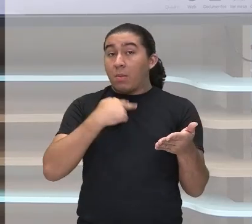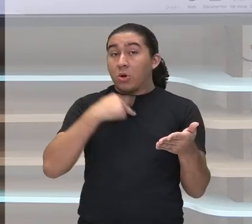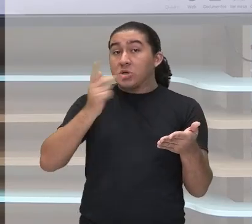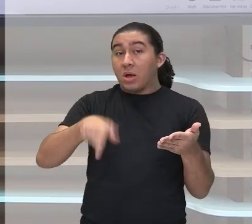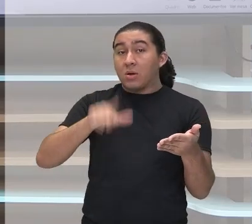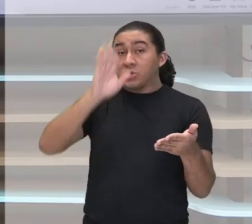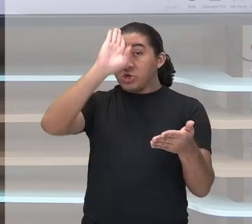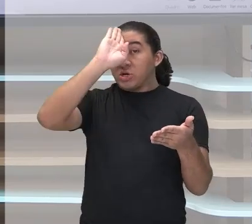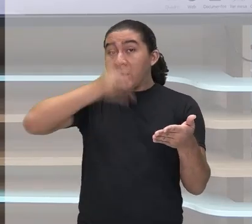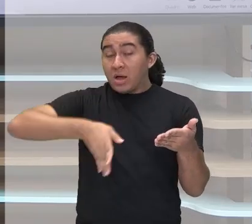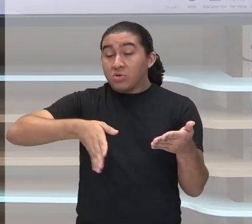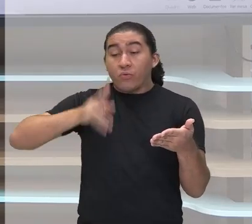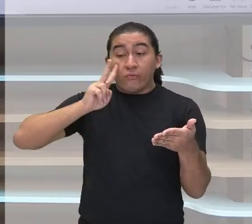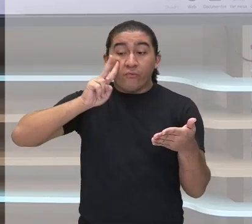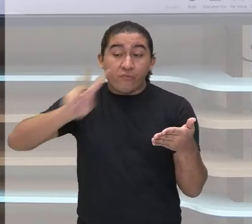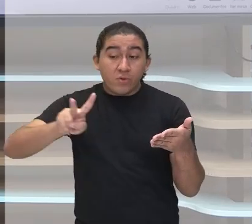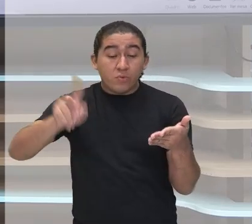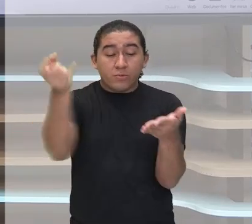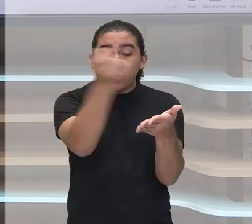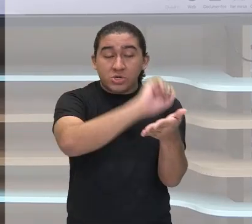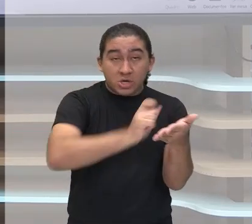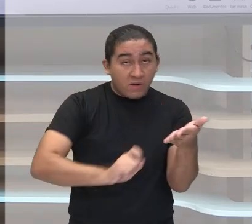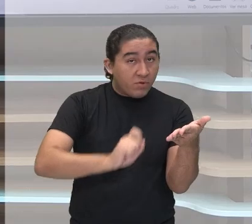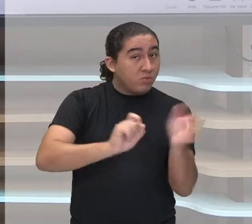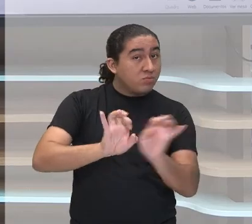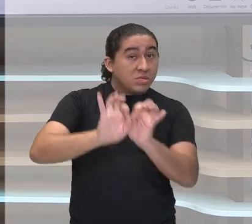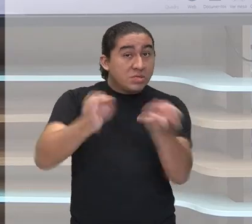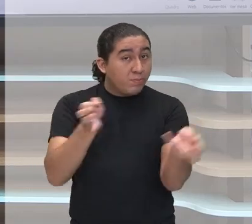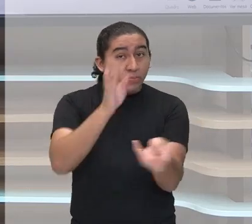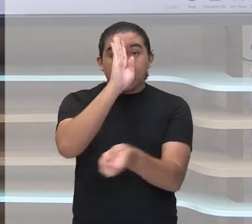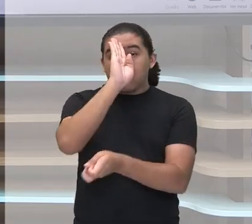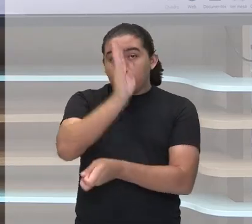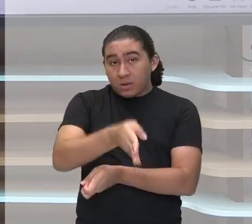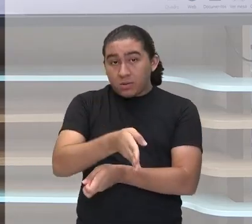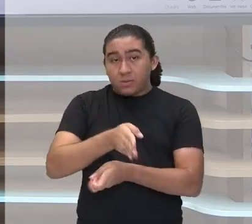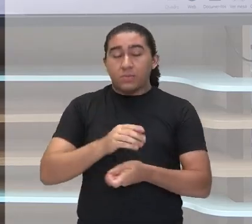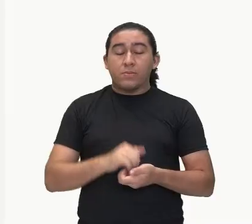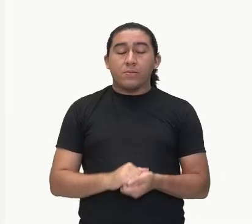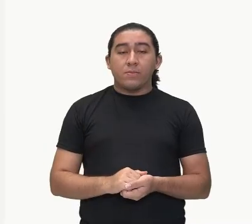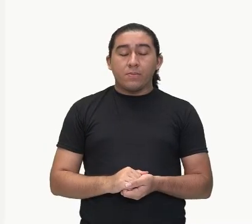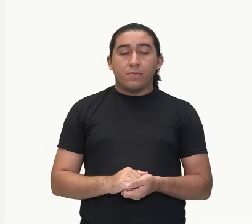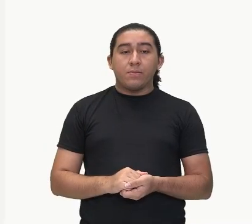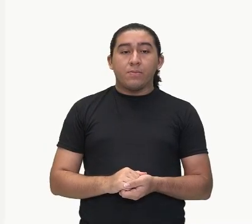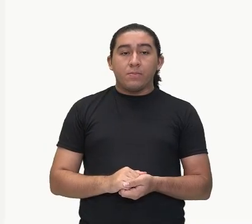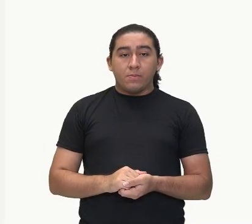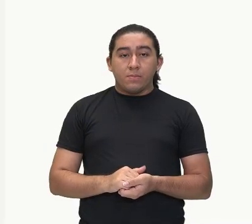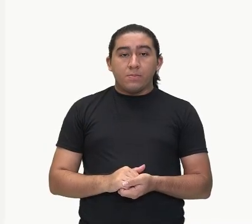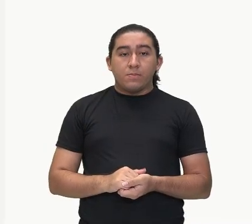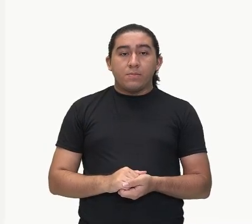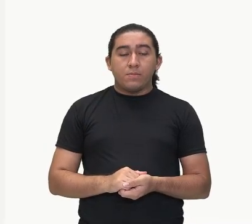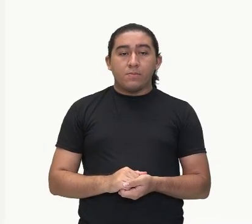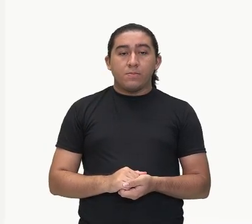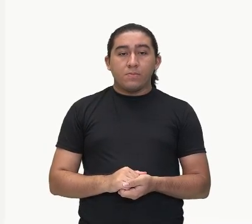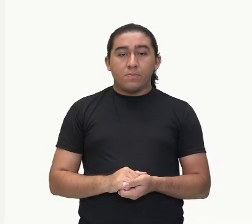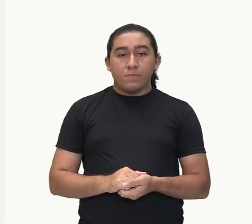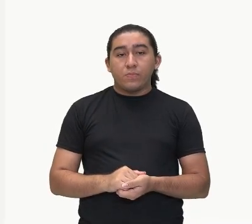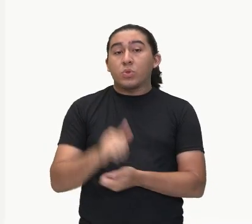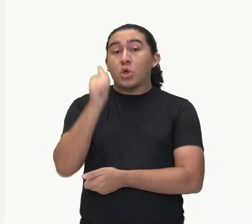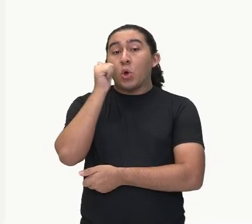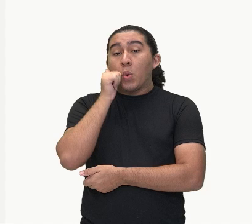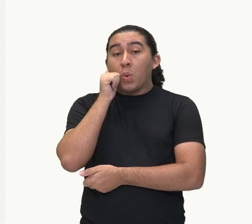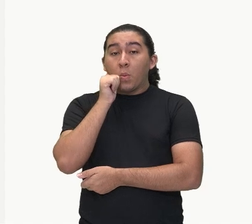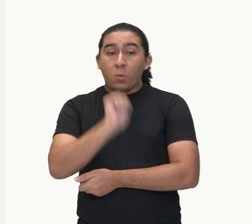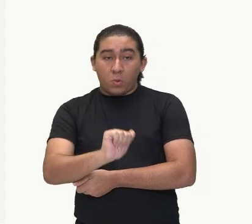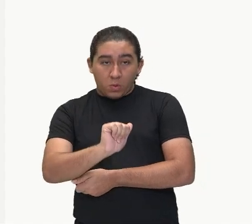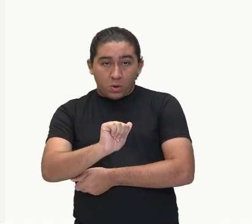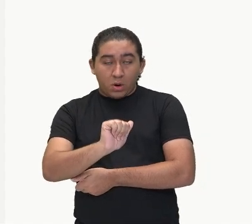objetiva da realidade, como ela realmente é. Mulher não idealizada,